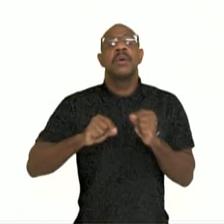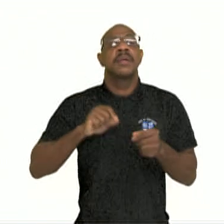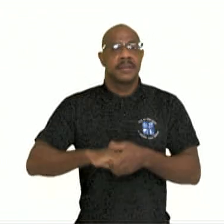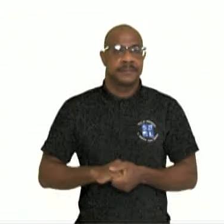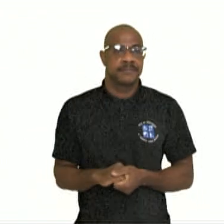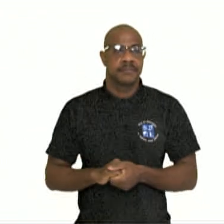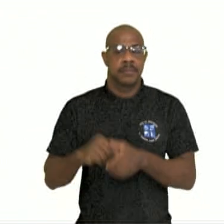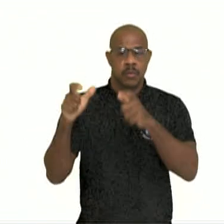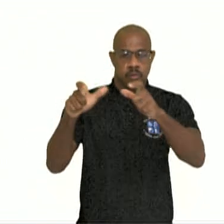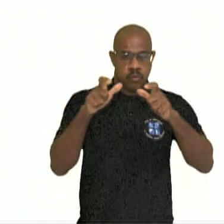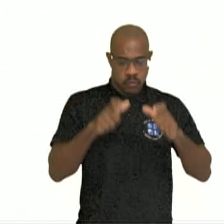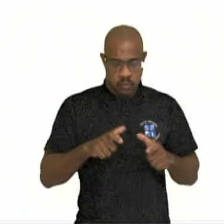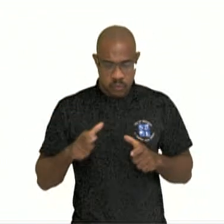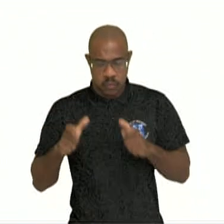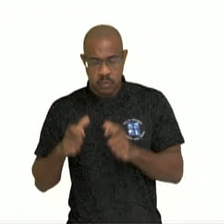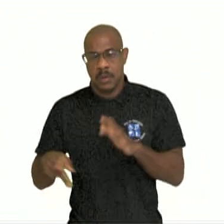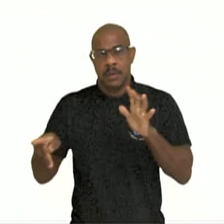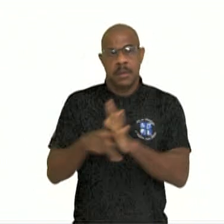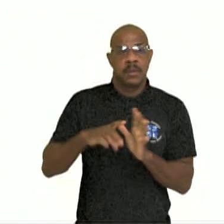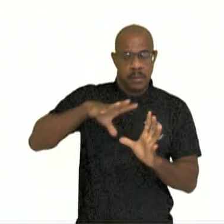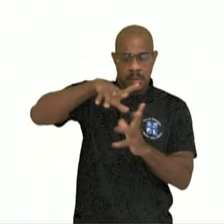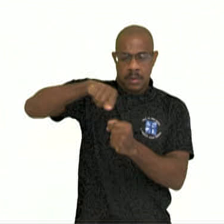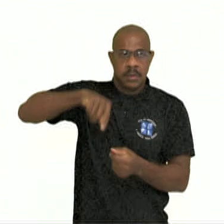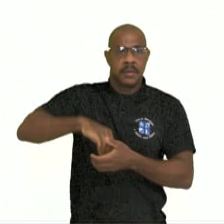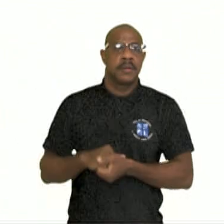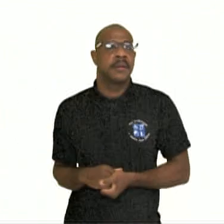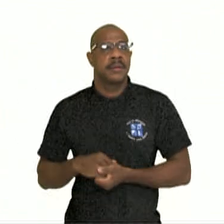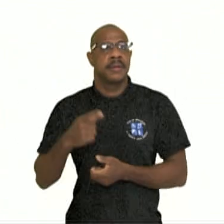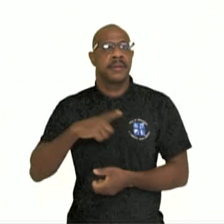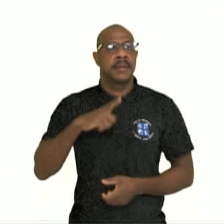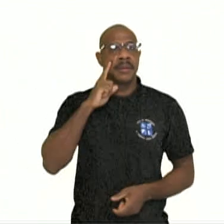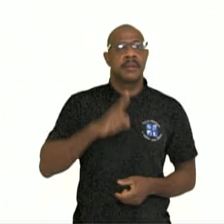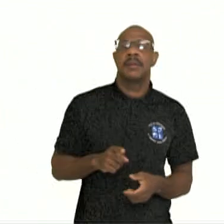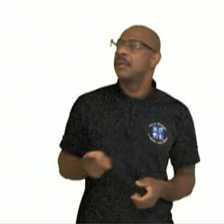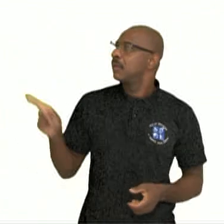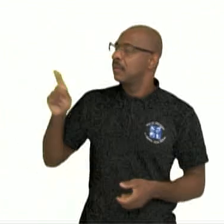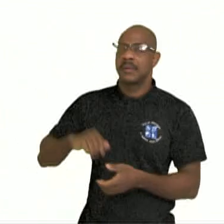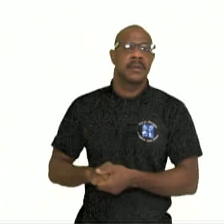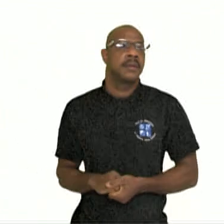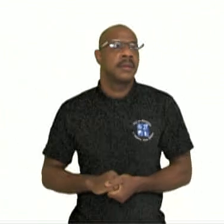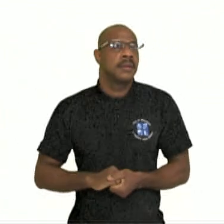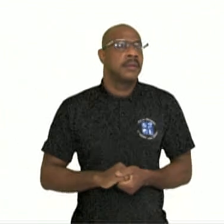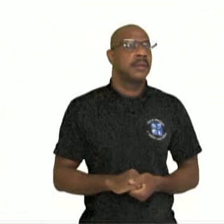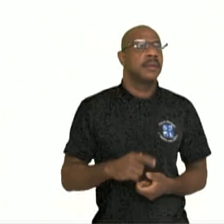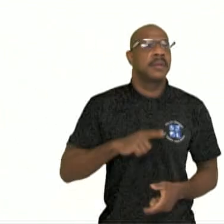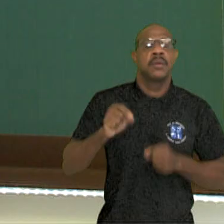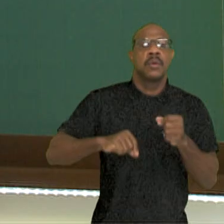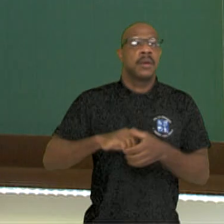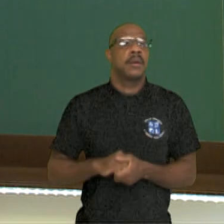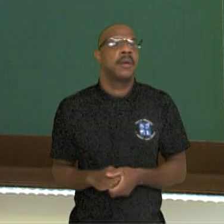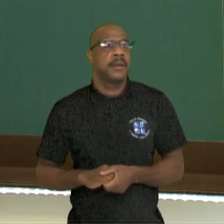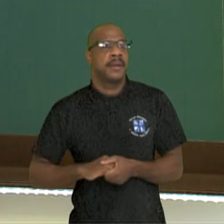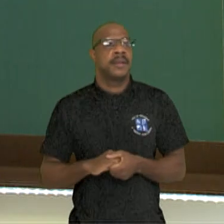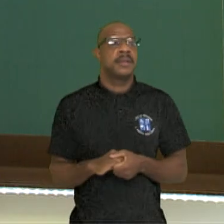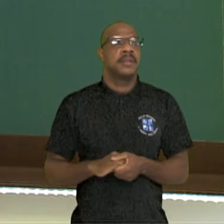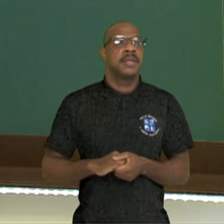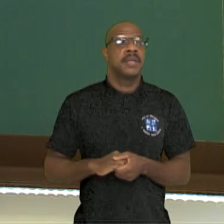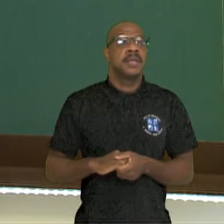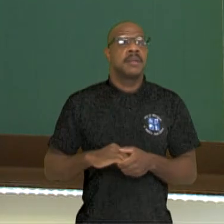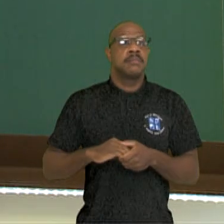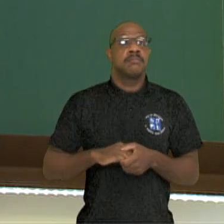pontos específicos da superfície terrestre. Então, nós temos aqui, ó, conforme você pode observar aqui, ó, linhas